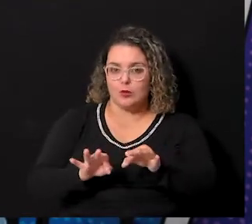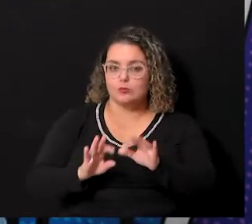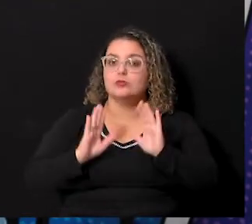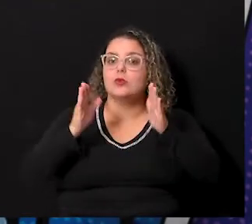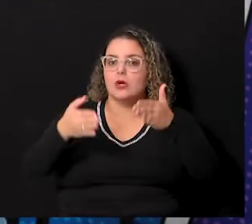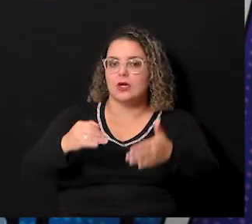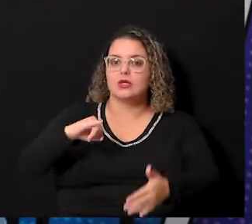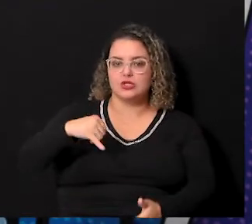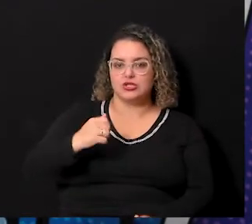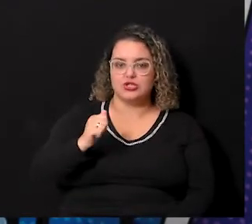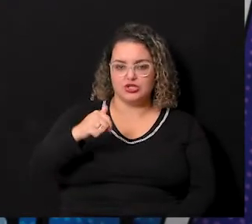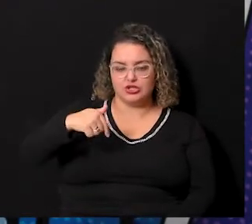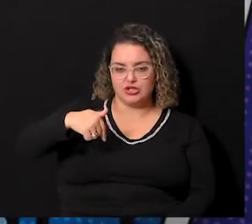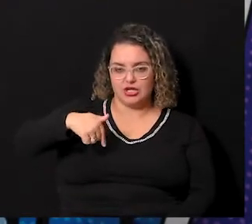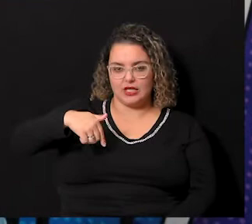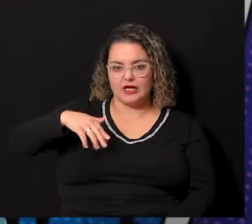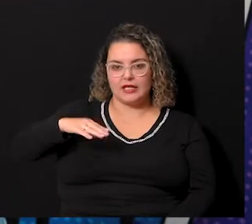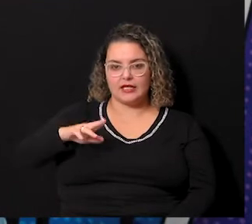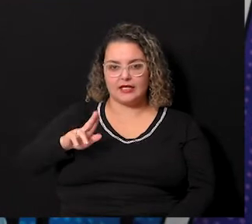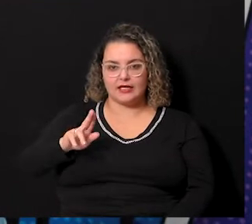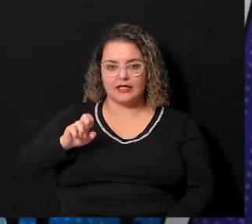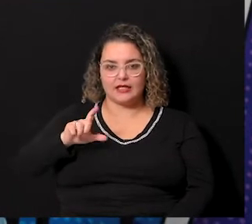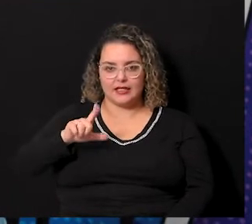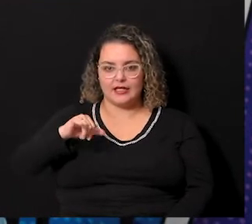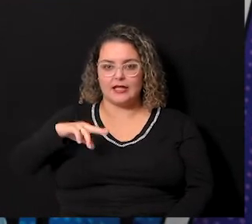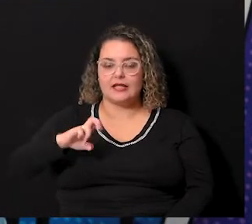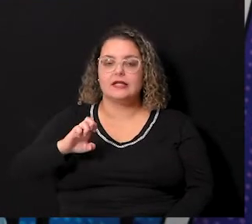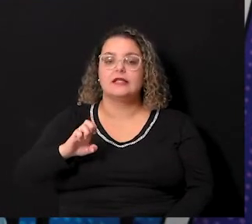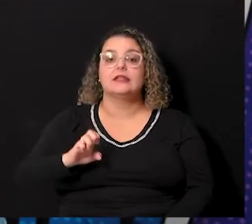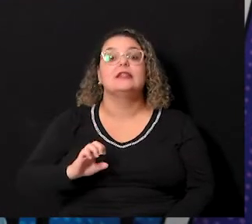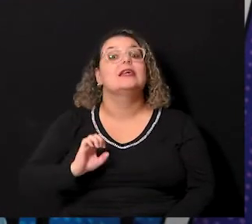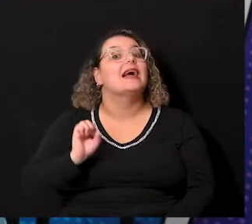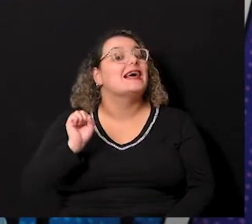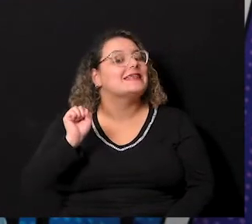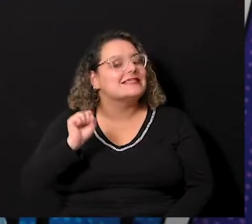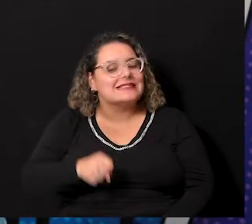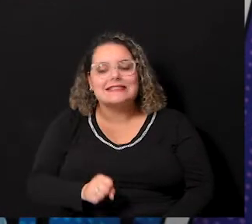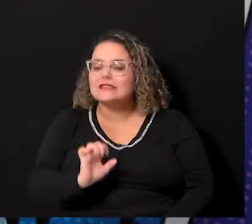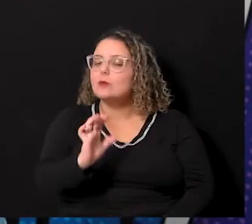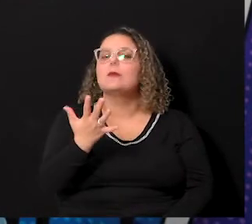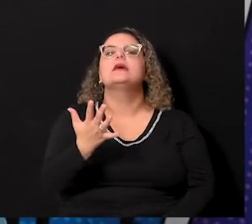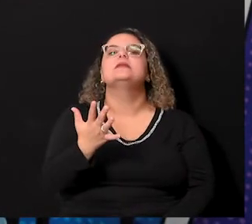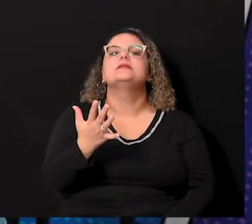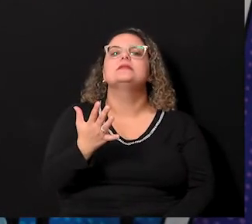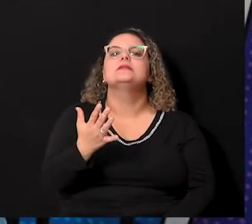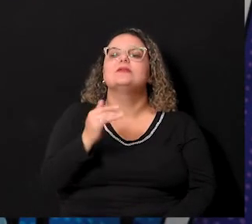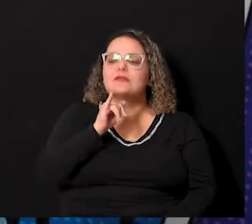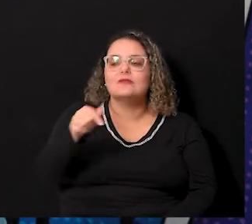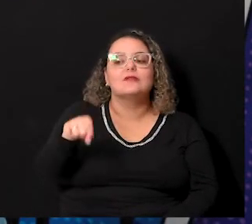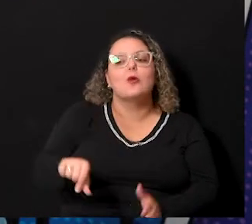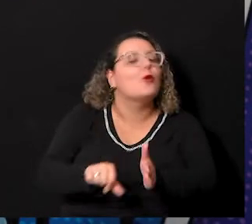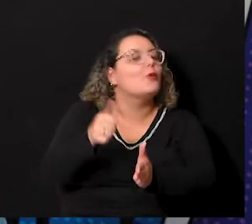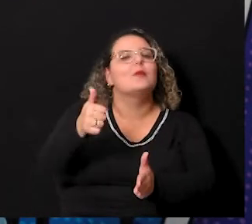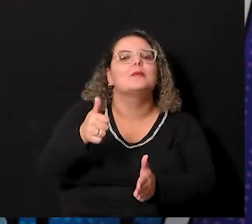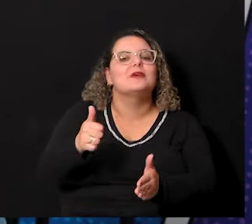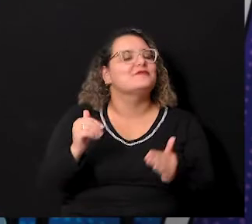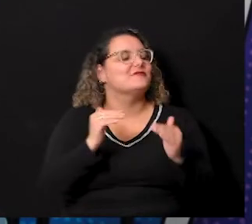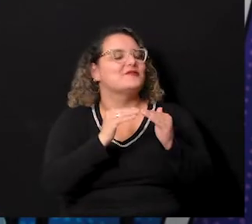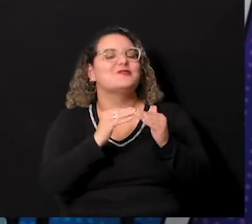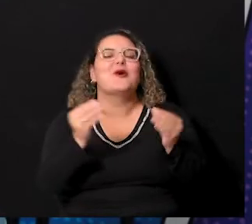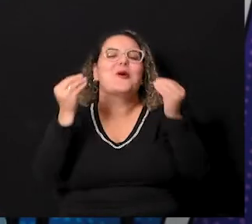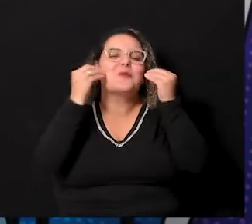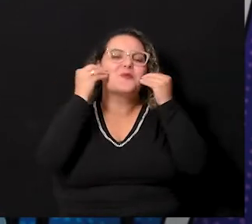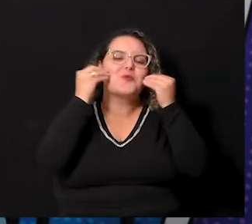um projeto relacionado a Jaqueline, assim que aparecer, você vai ser avisado. É o primeiro. Fechou. Tá bom?